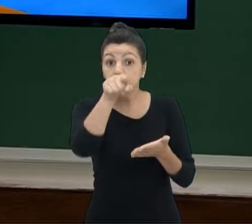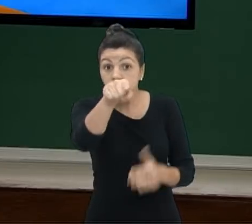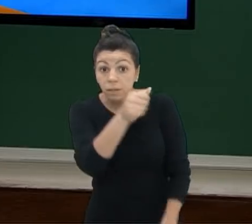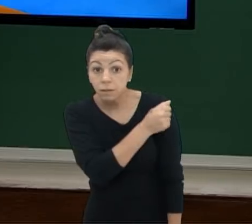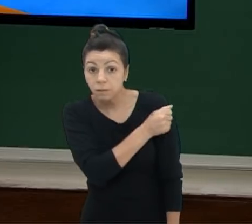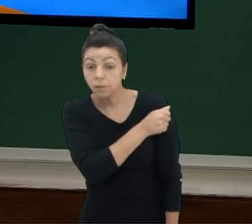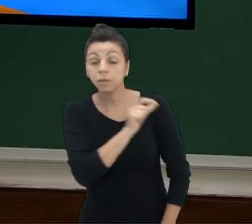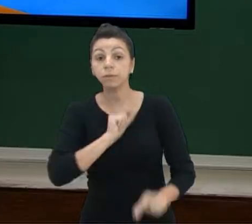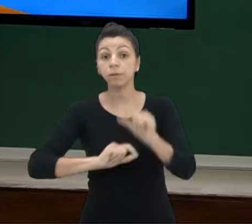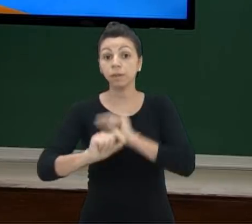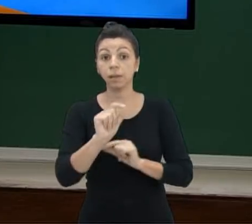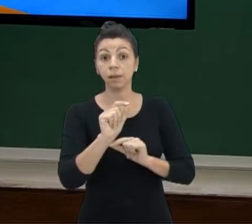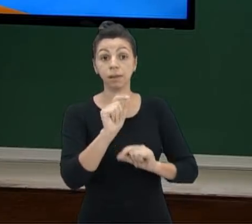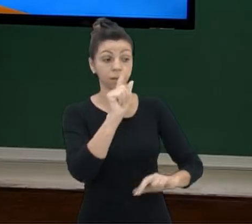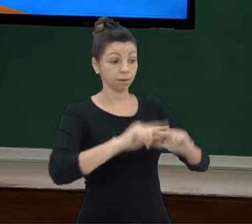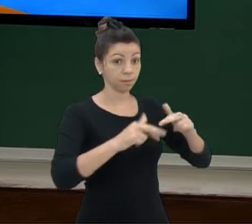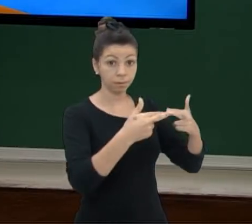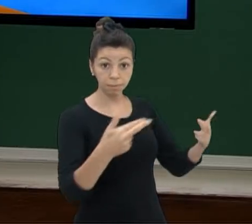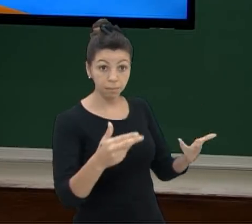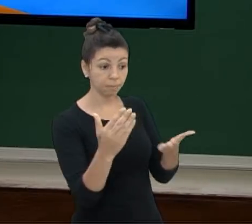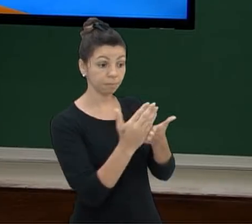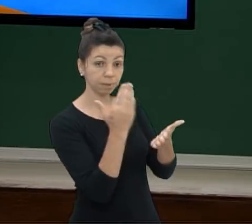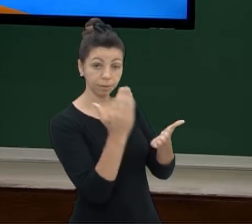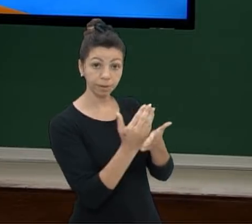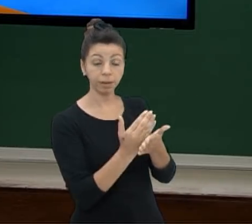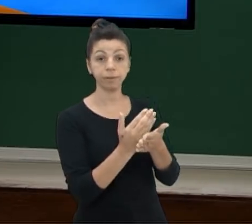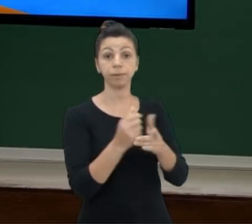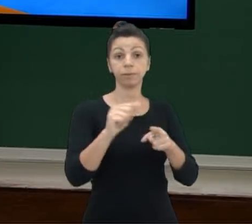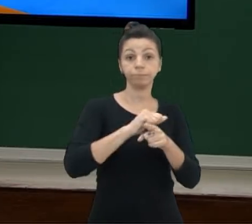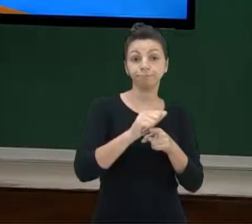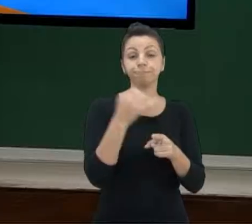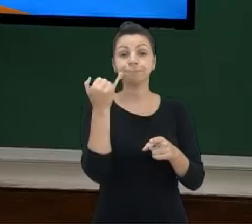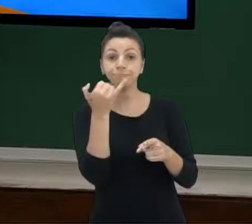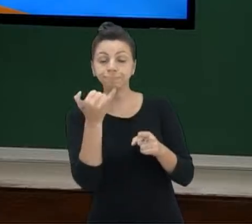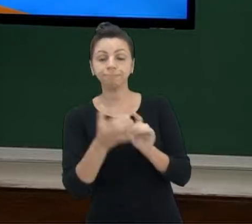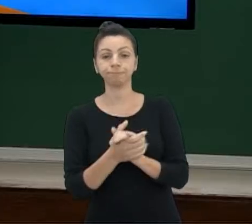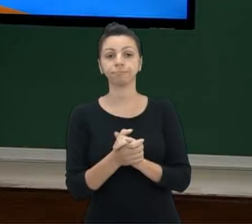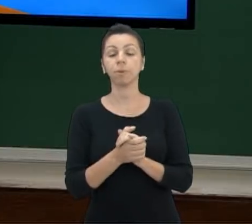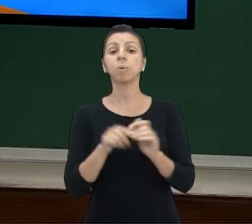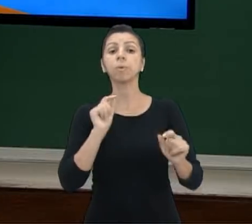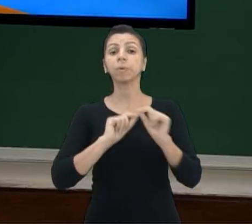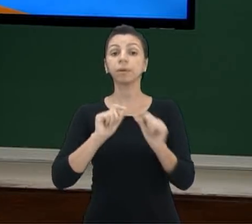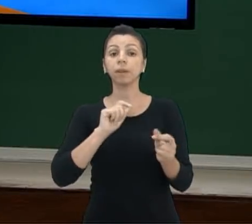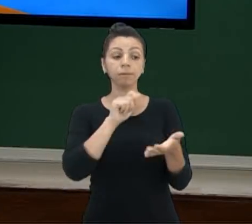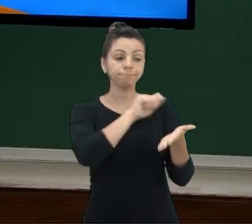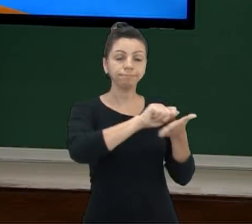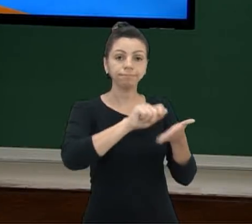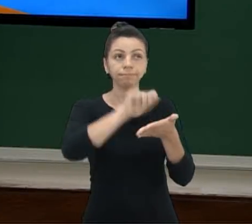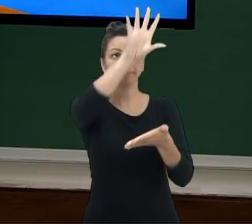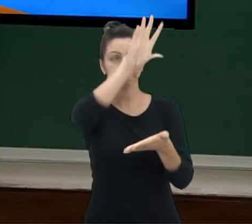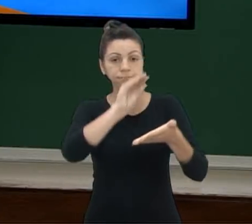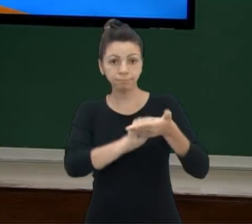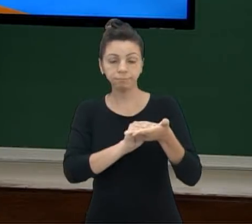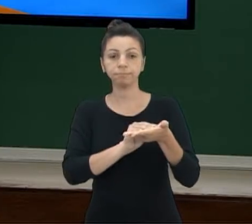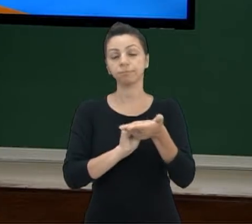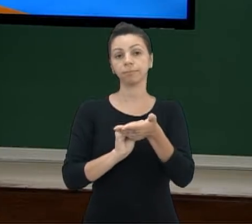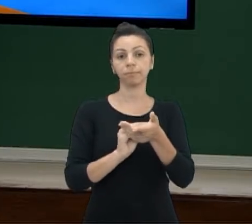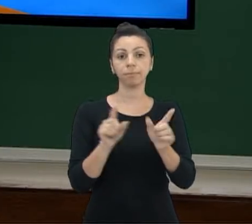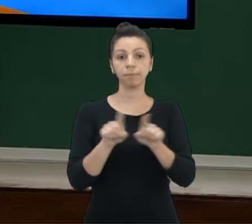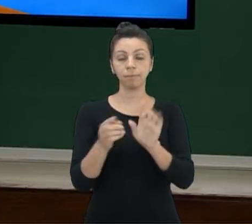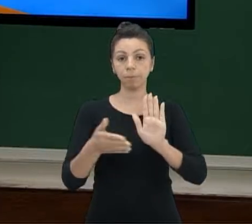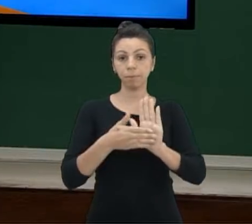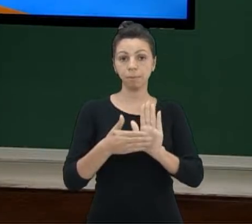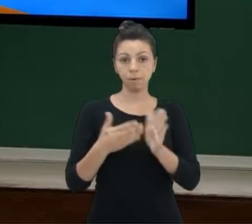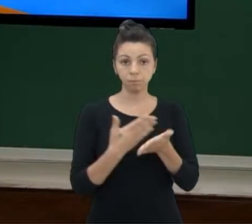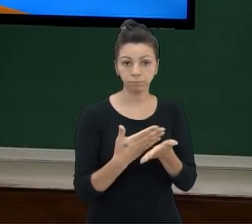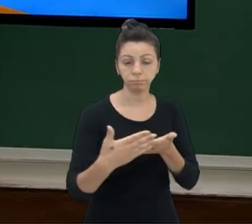que providencie caderno, caneta, lápis e borracha para que você possa realizar os exercícios que serão propostos durante a nossa aula de